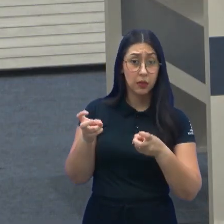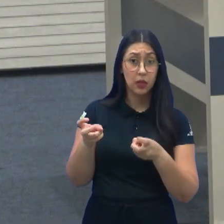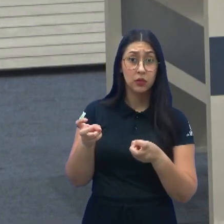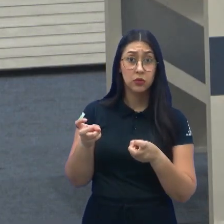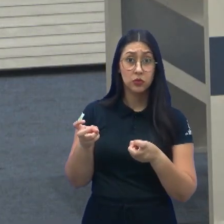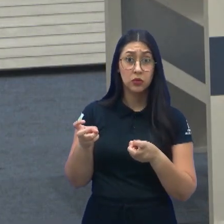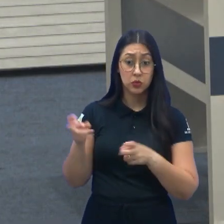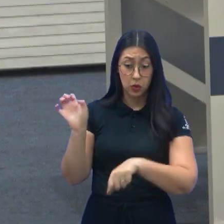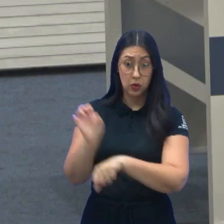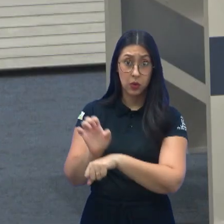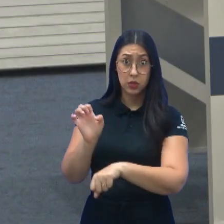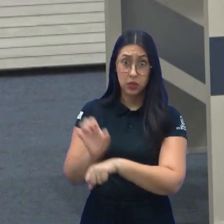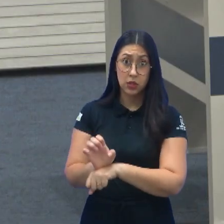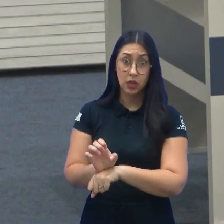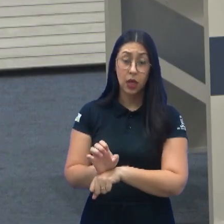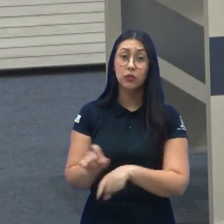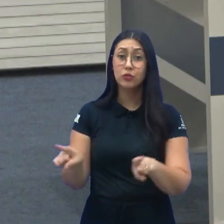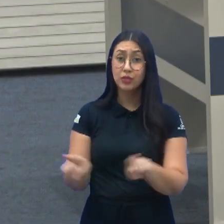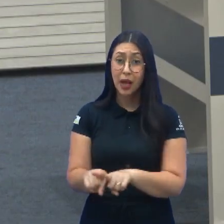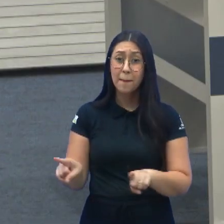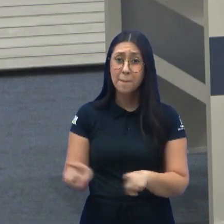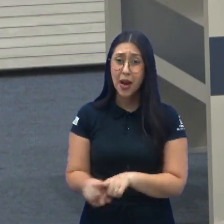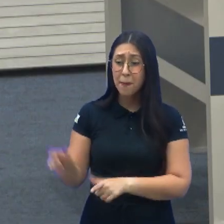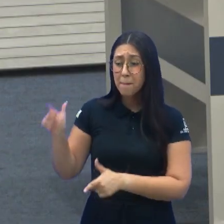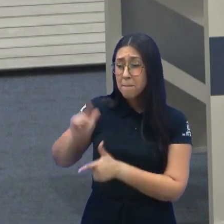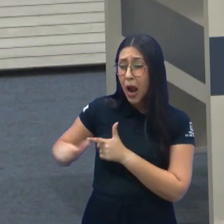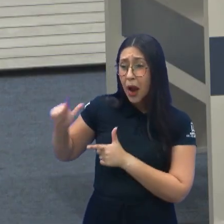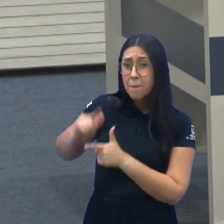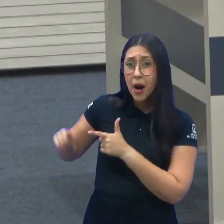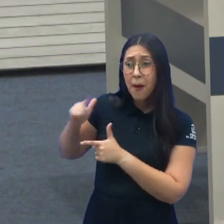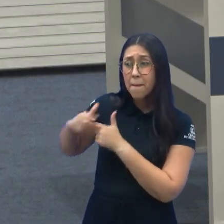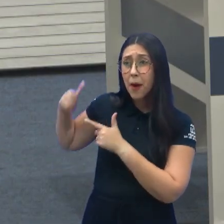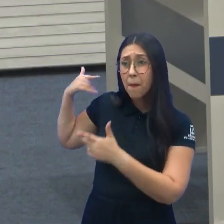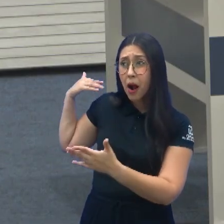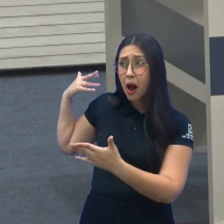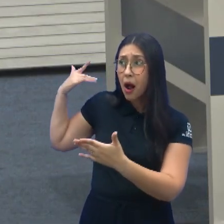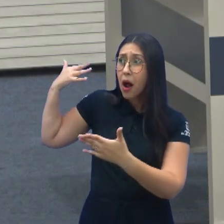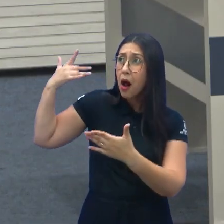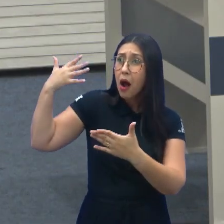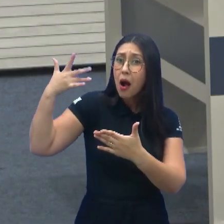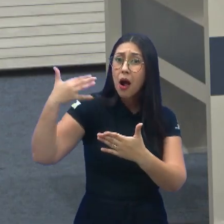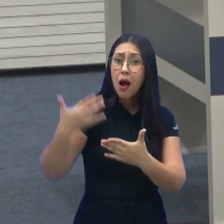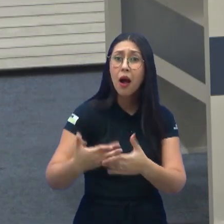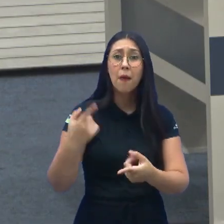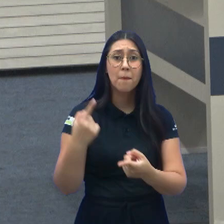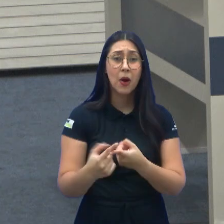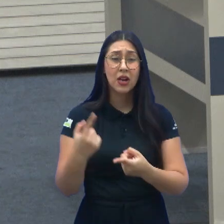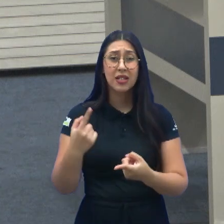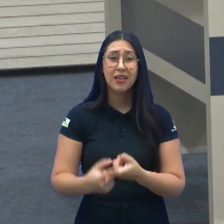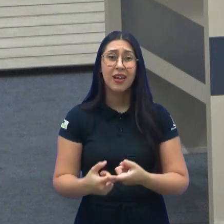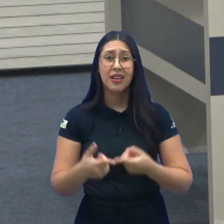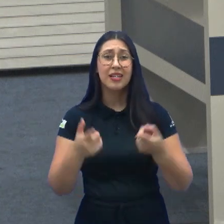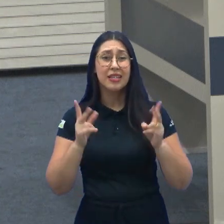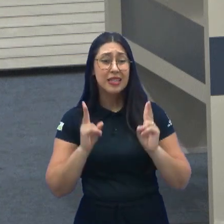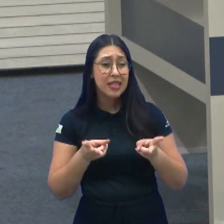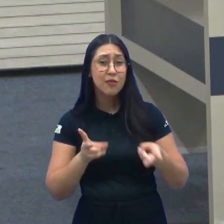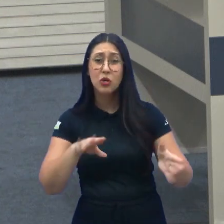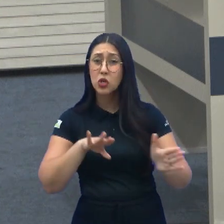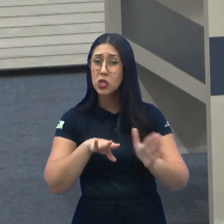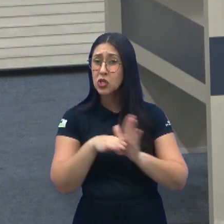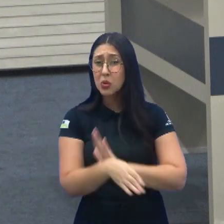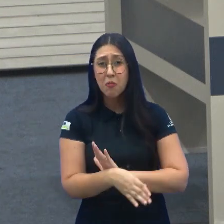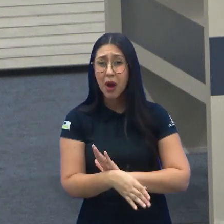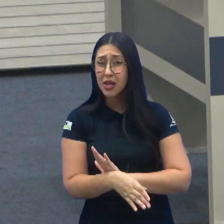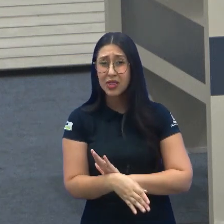brasileiro da dívida histórica material e imaterial pelo ato normativo do presidente da